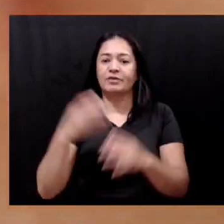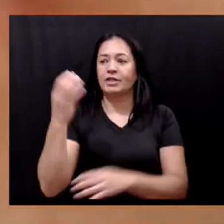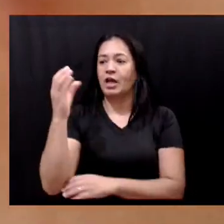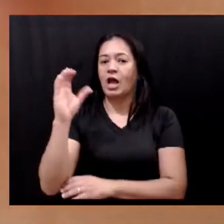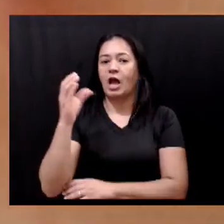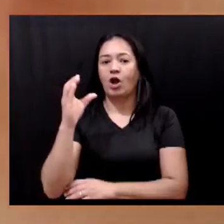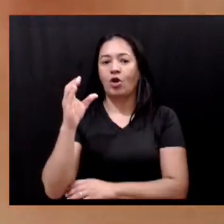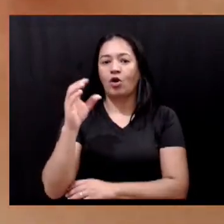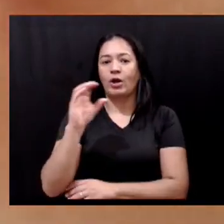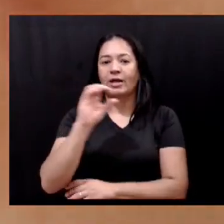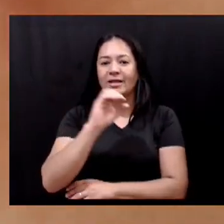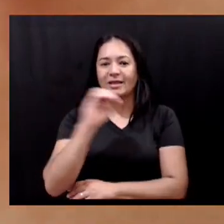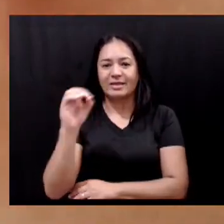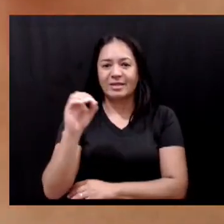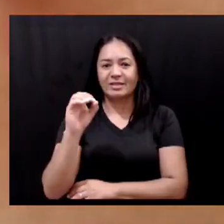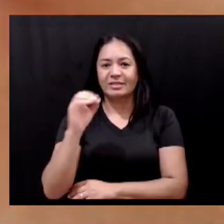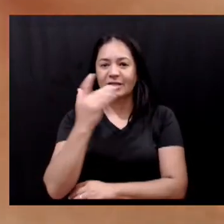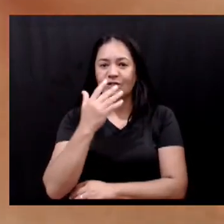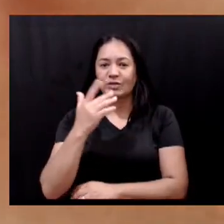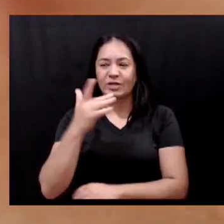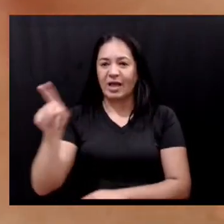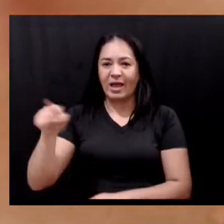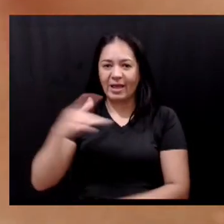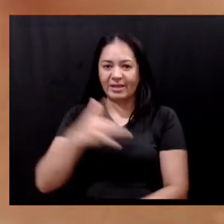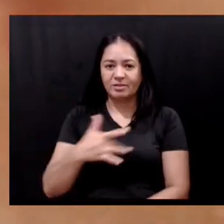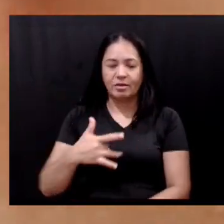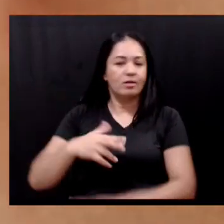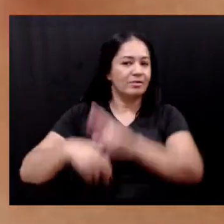é saudável. Não é saudável. Ela tem